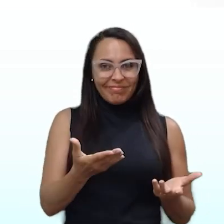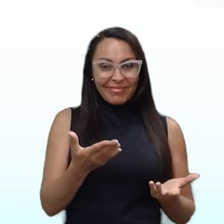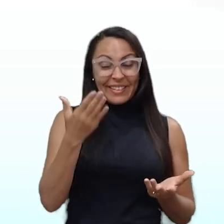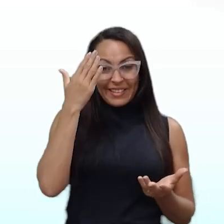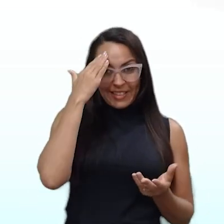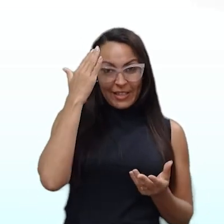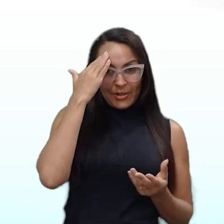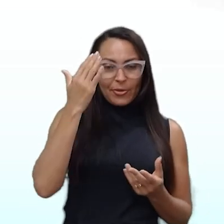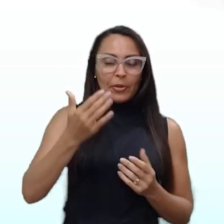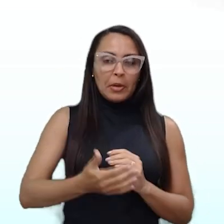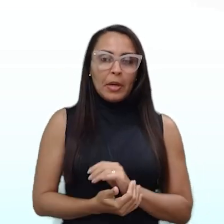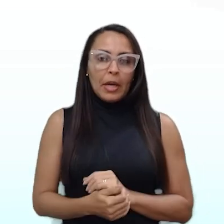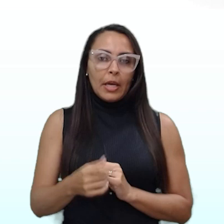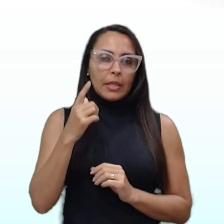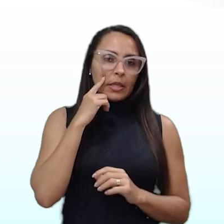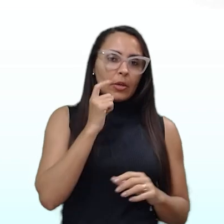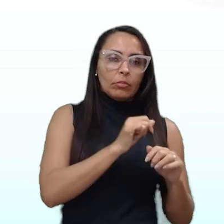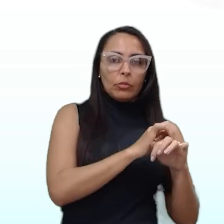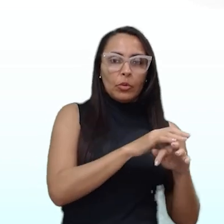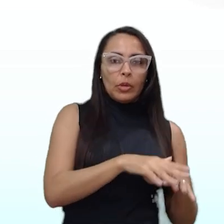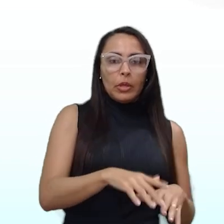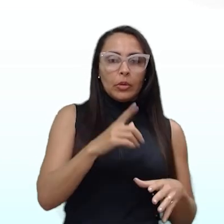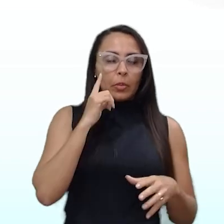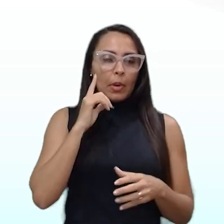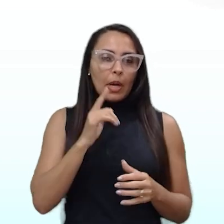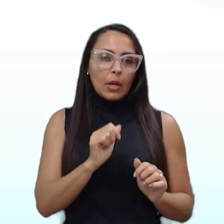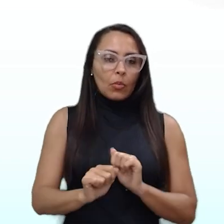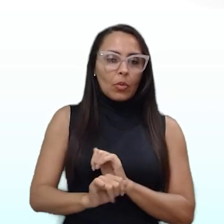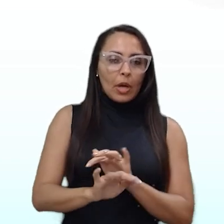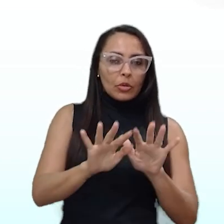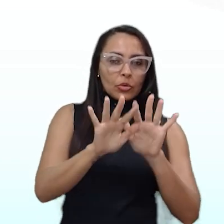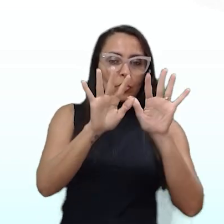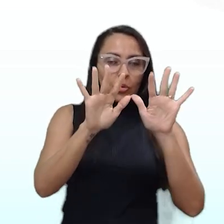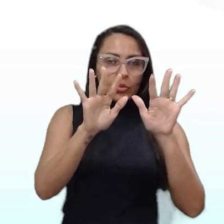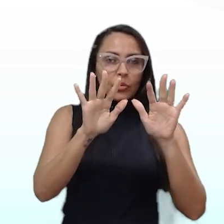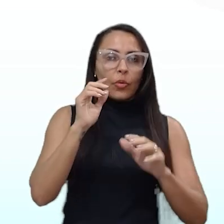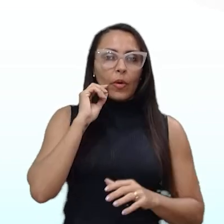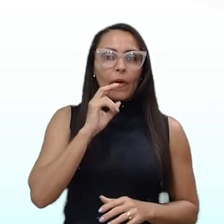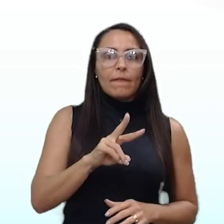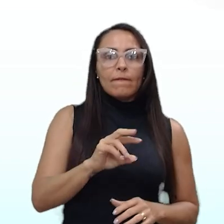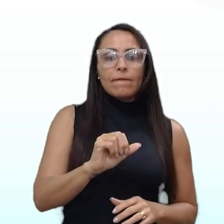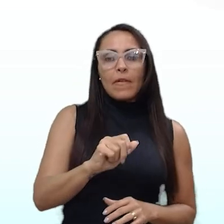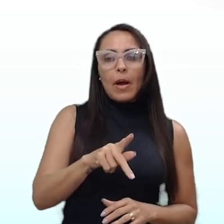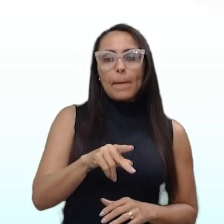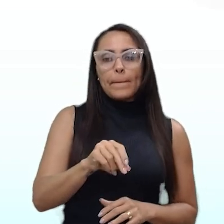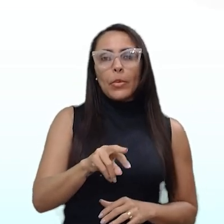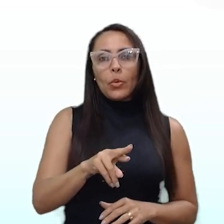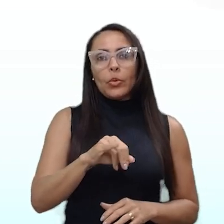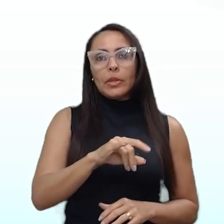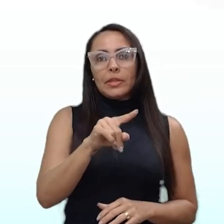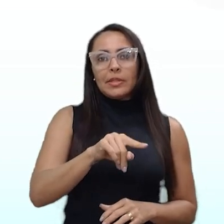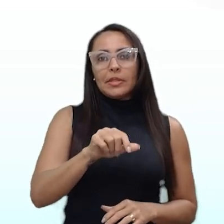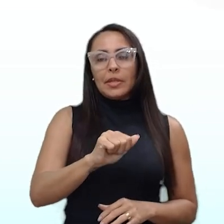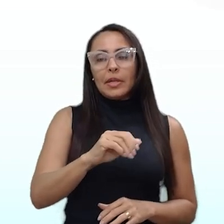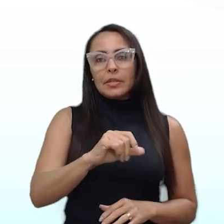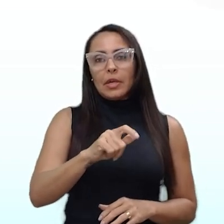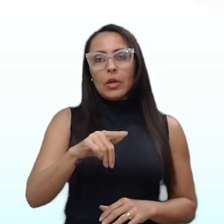do líquido para o gasoso, você tem a vaporização, lembrando que esse nome é